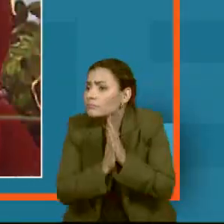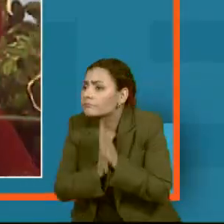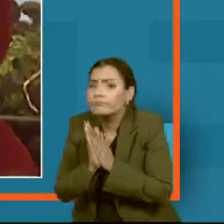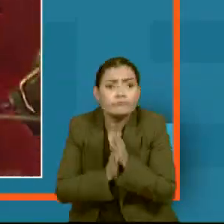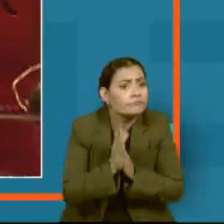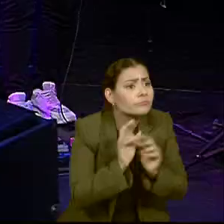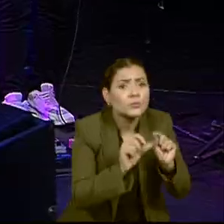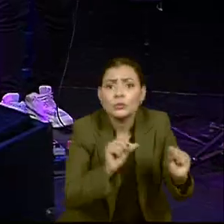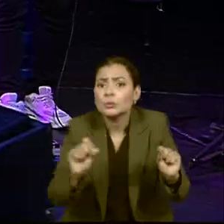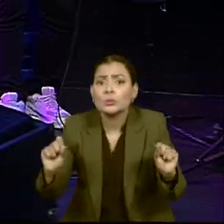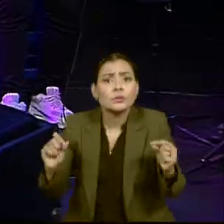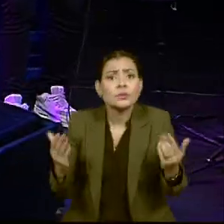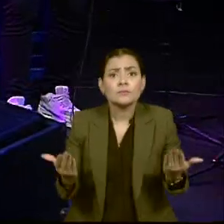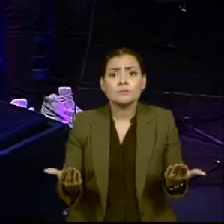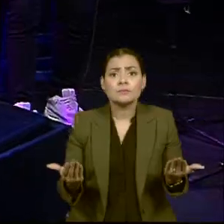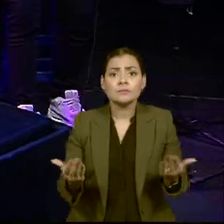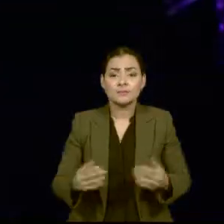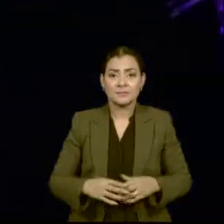Também viu a gente?